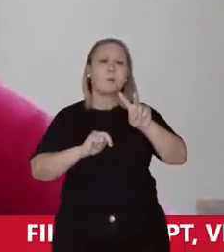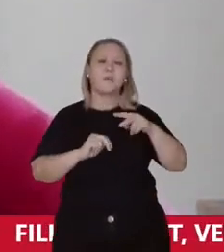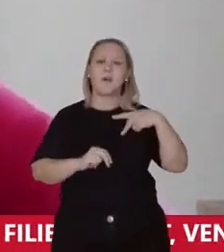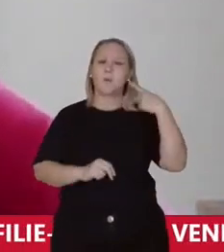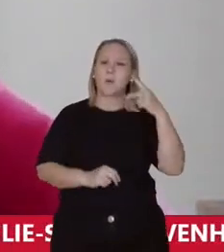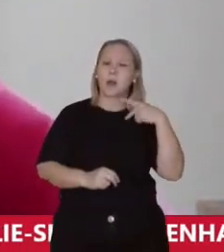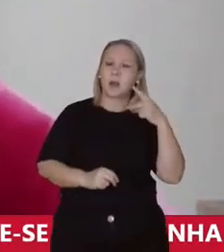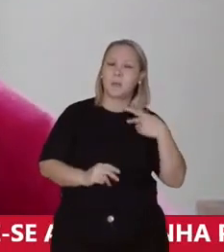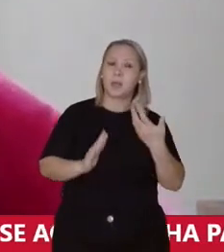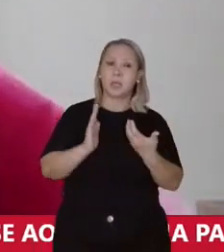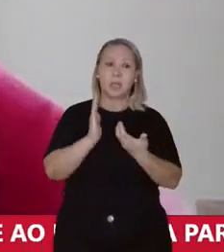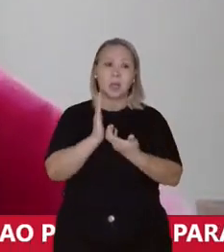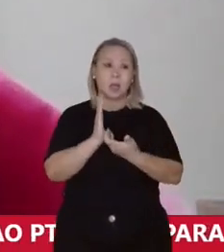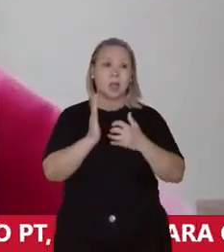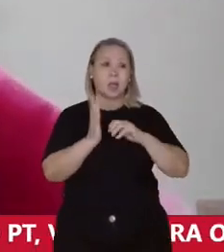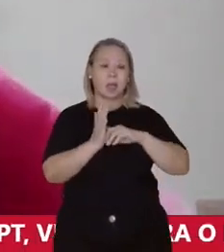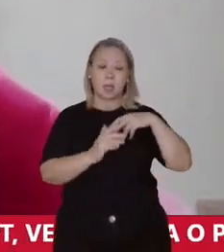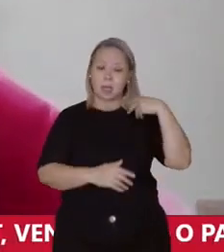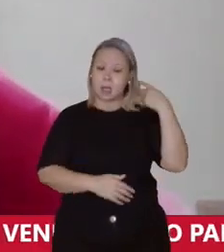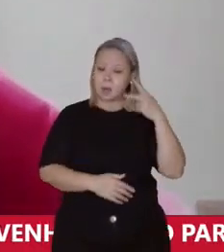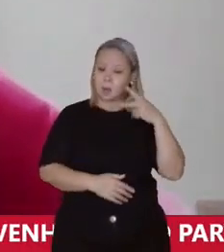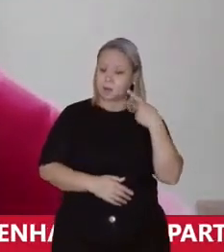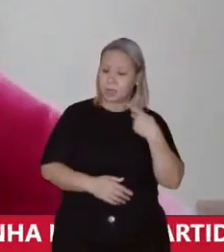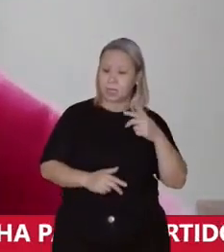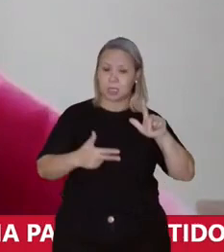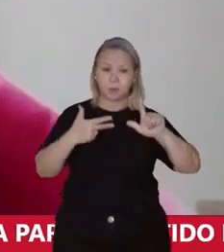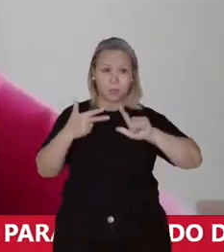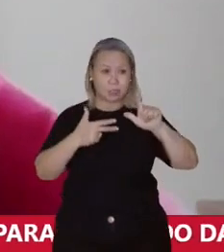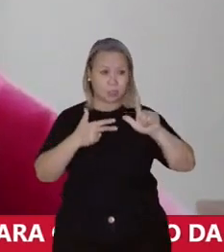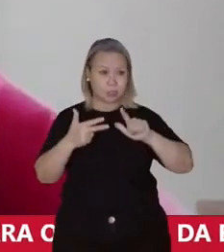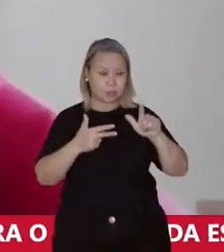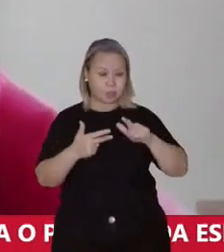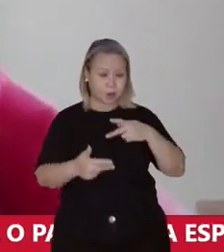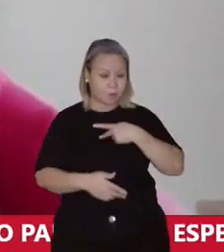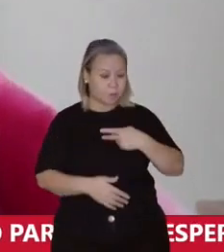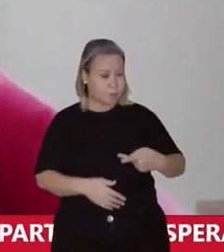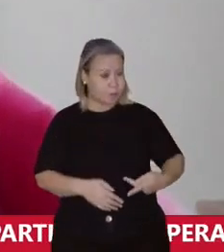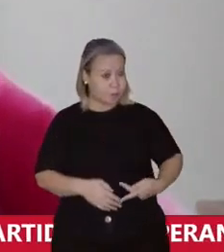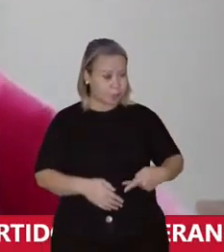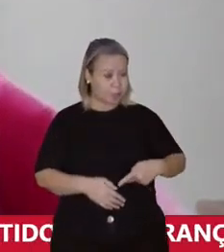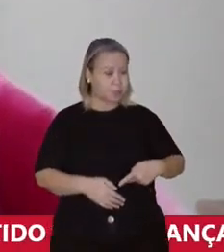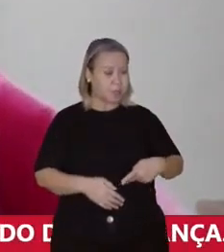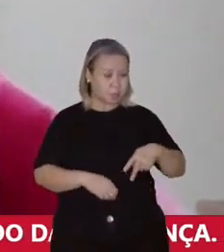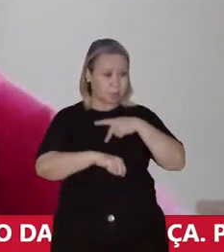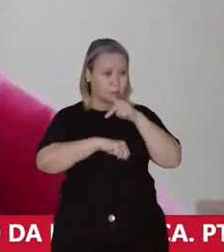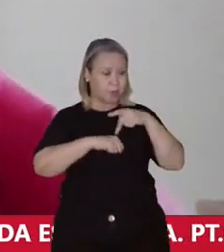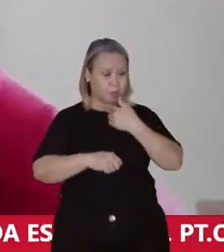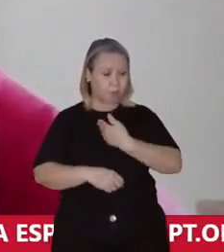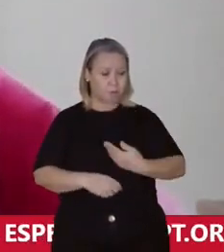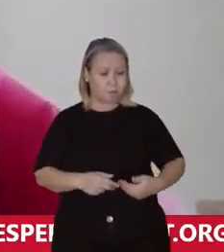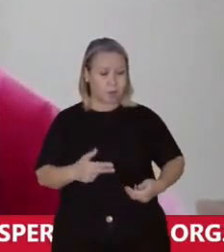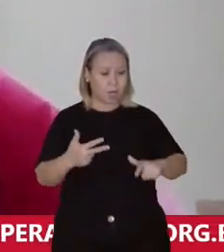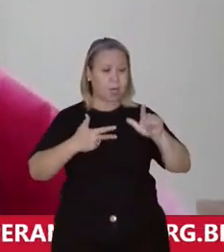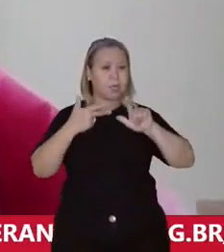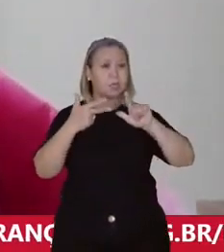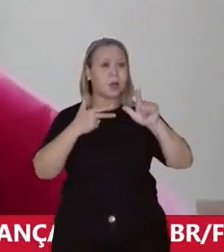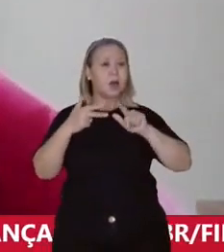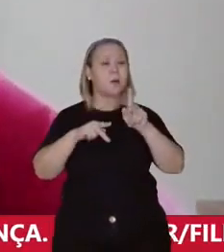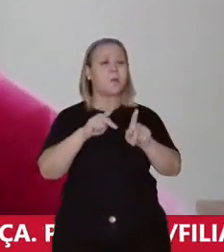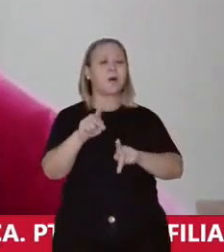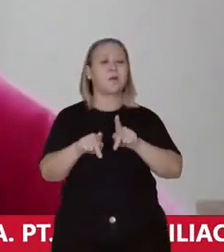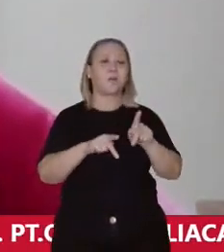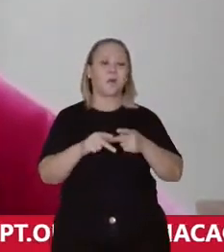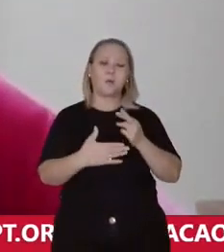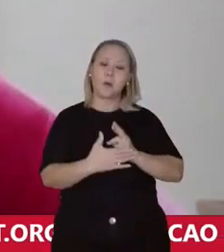as câmaras de vereadores, as assembleias legislativas e a presidência do país governados e legislados pelo povo ou